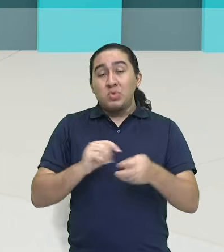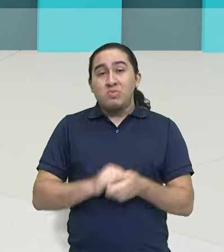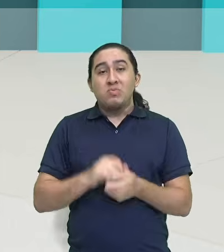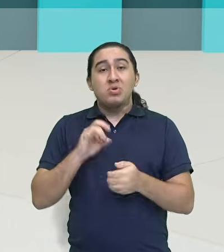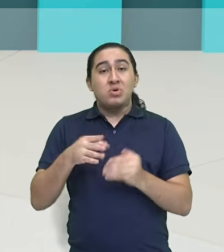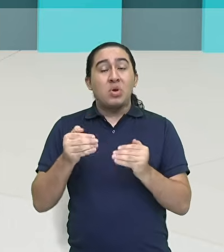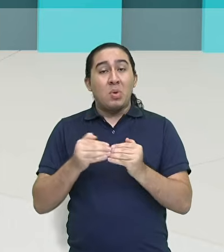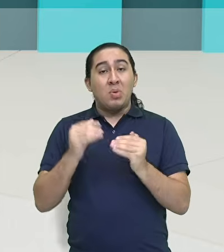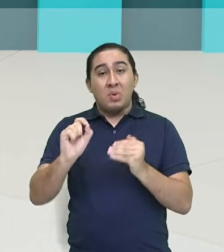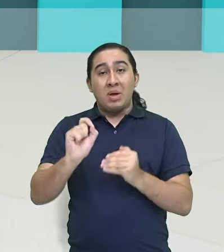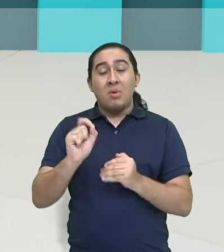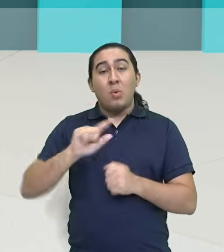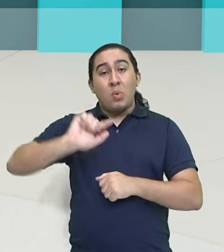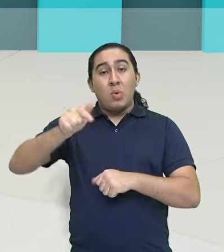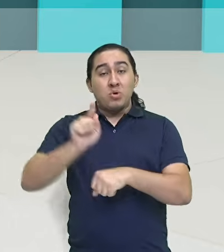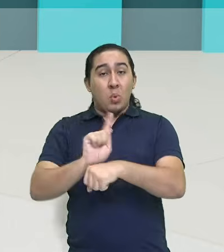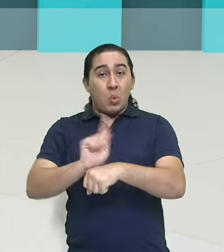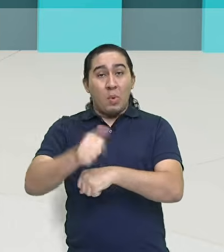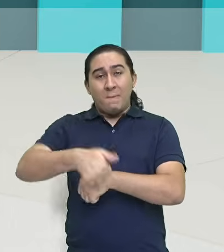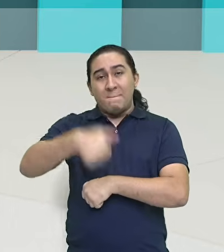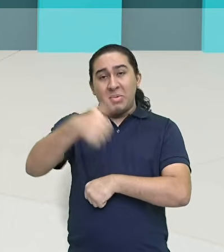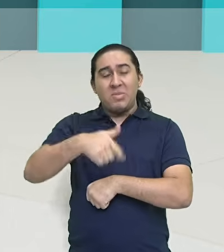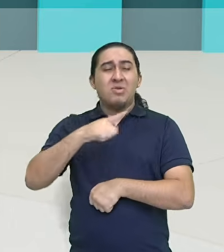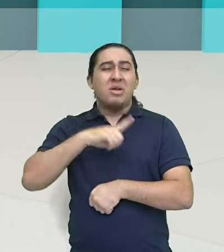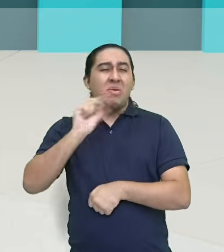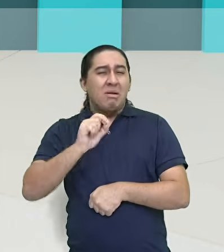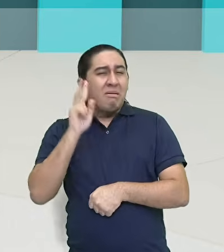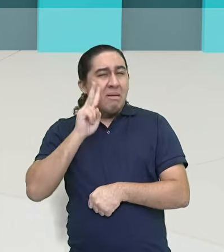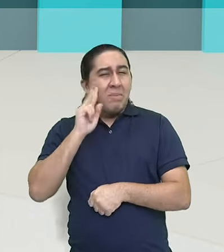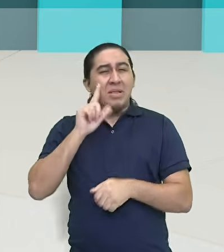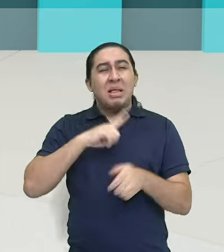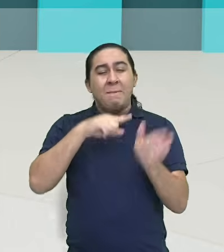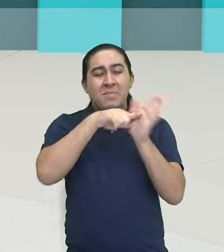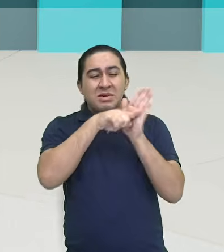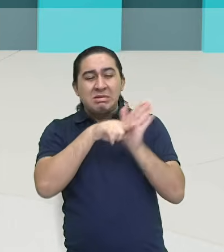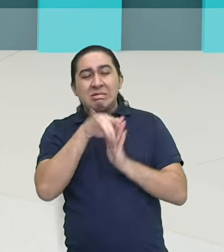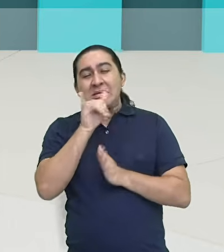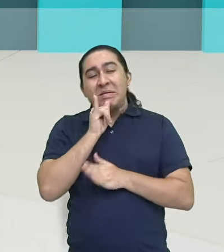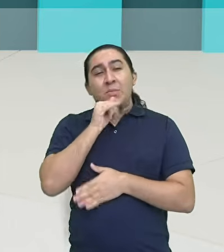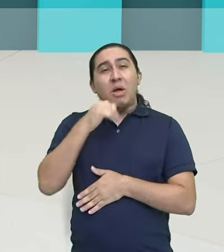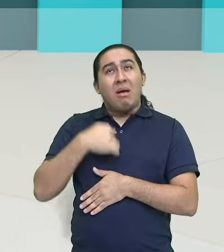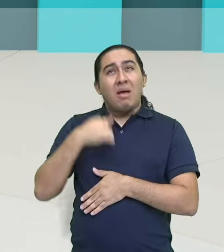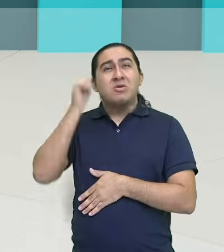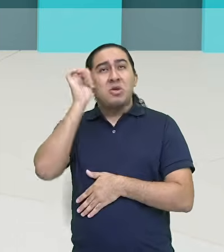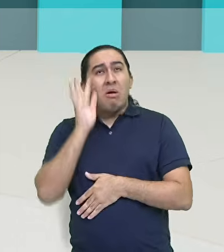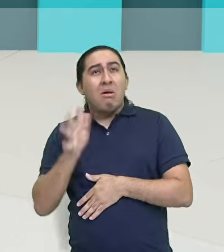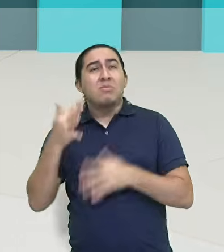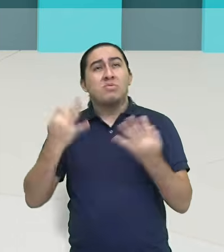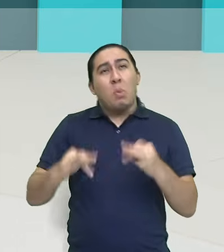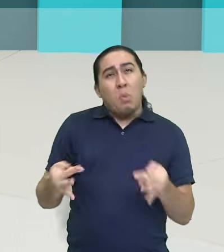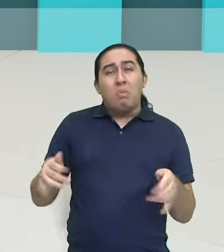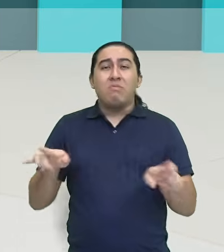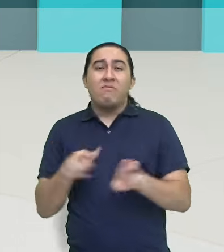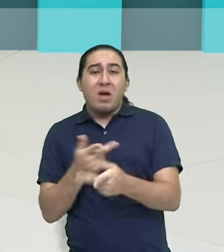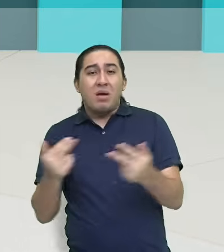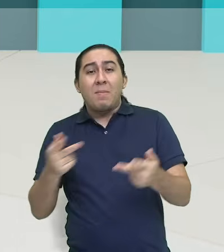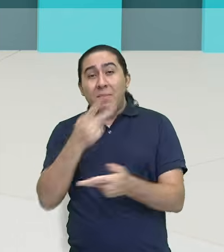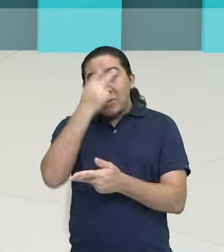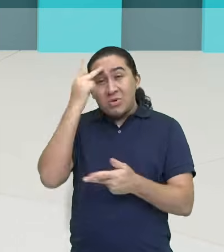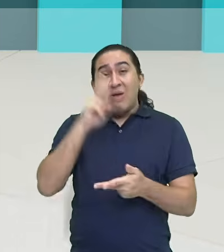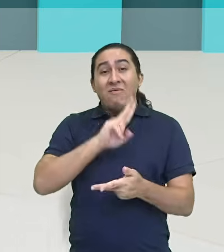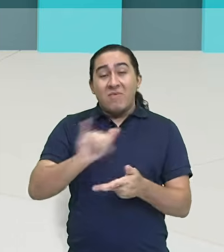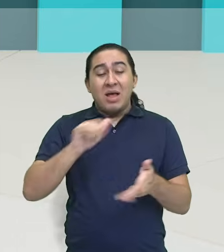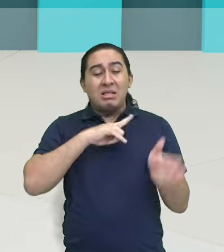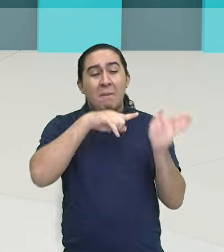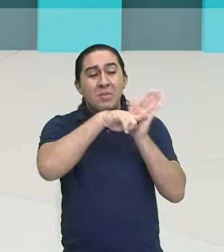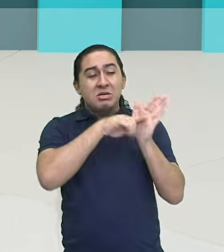atrás somente do Google, onde você faz a pesquisa ali, não é? Ah, eu estou com dor de cabeça, estou com dor no estômago, aí a pessoa faz a pesquisa e o